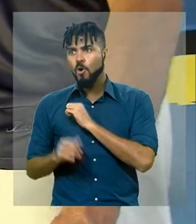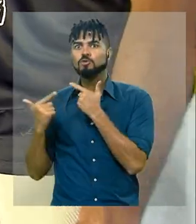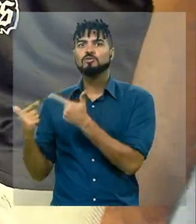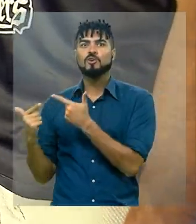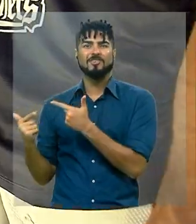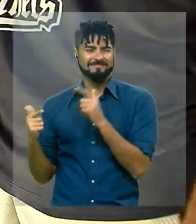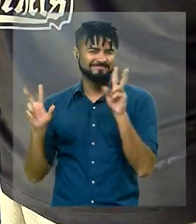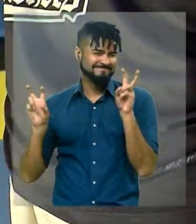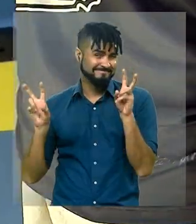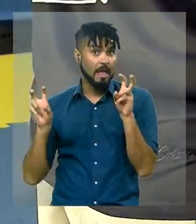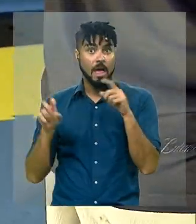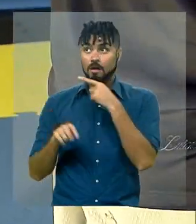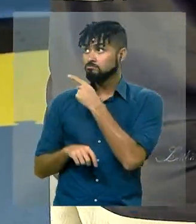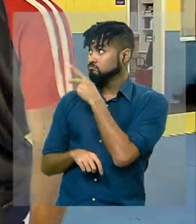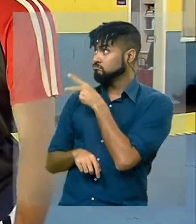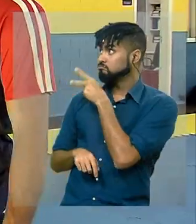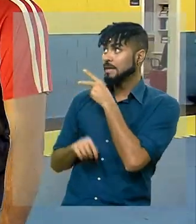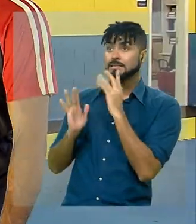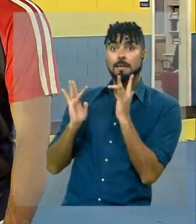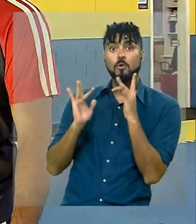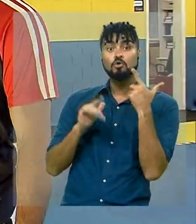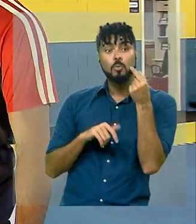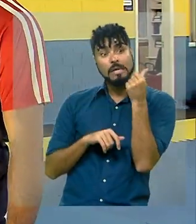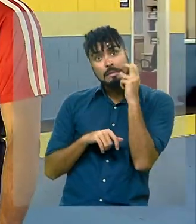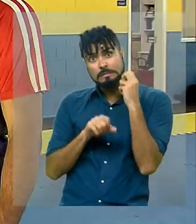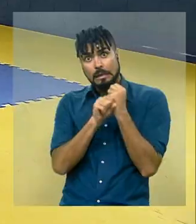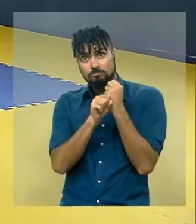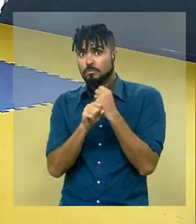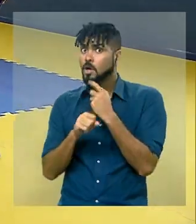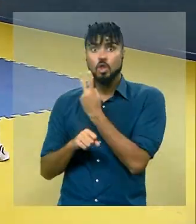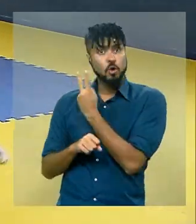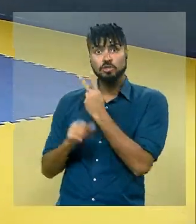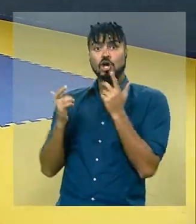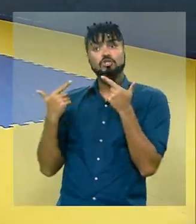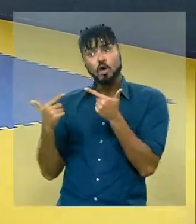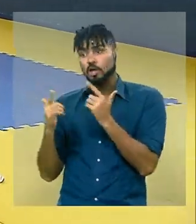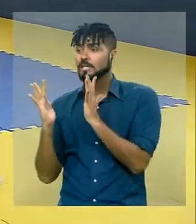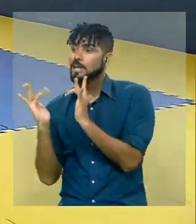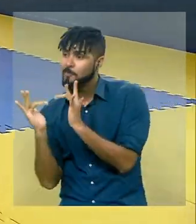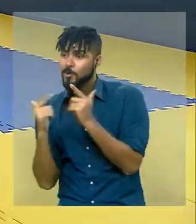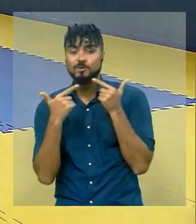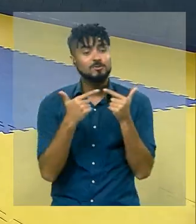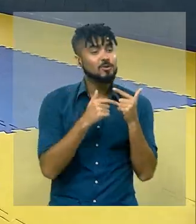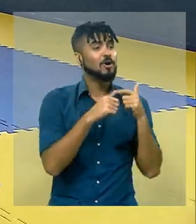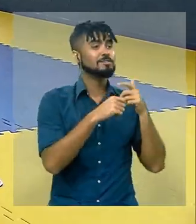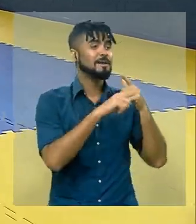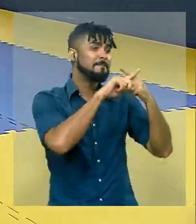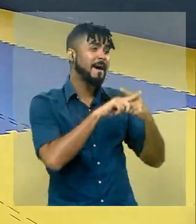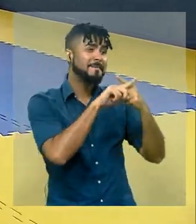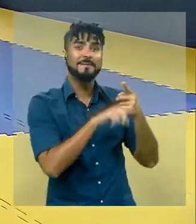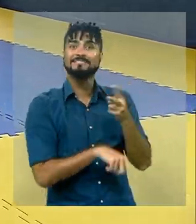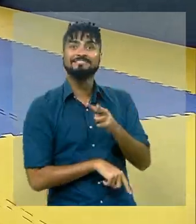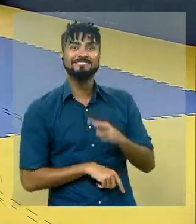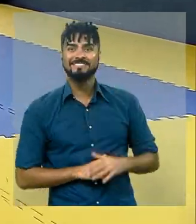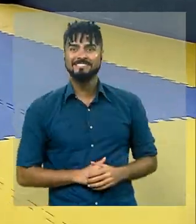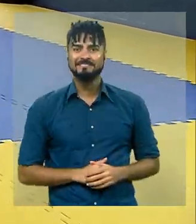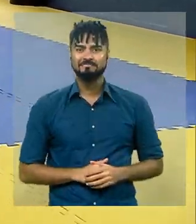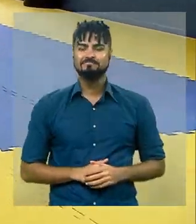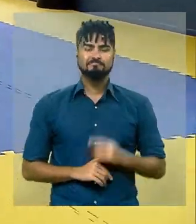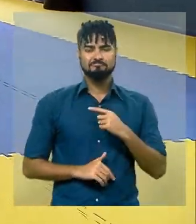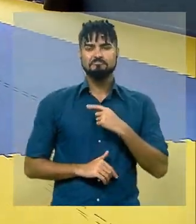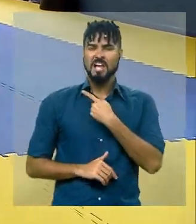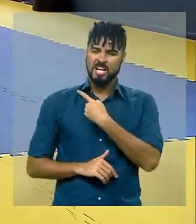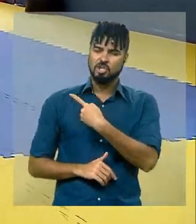desde 2015, é sorte no amor e nos jogos. A gente já vem lutando junto